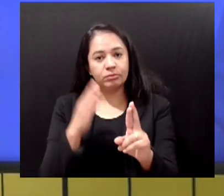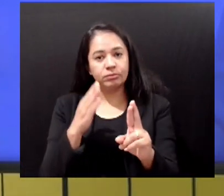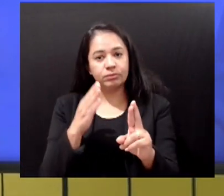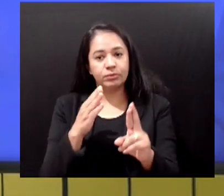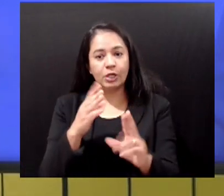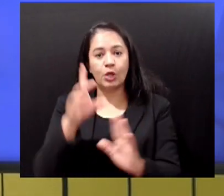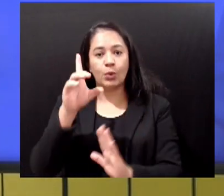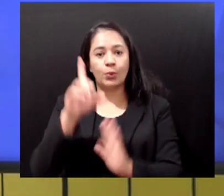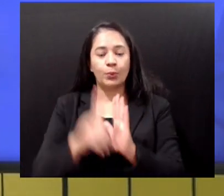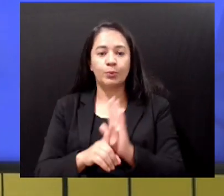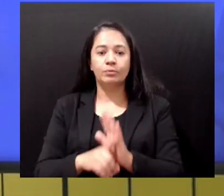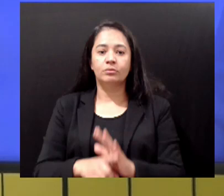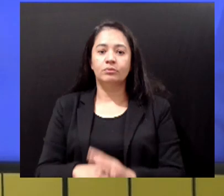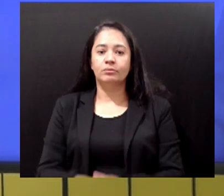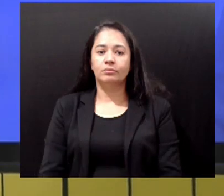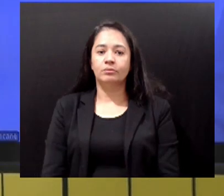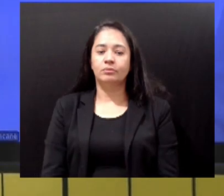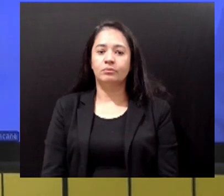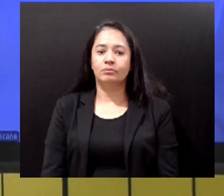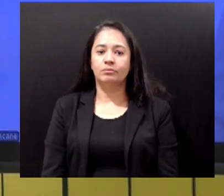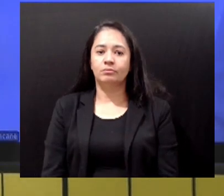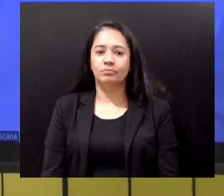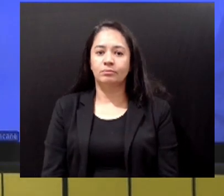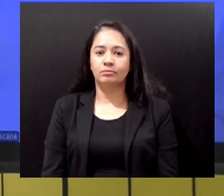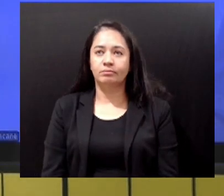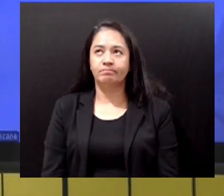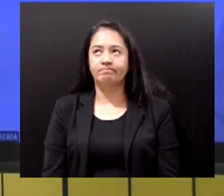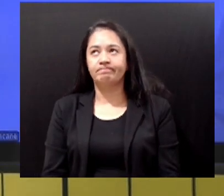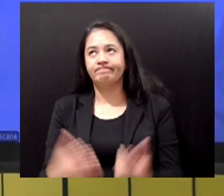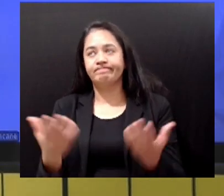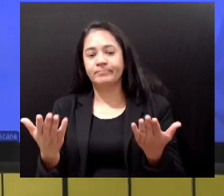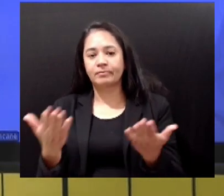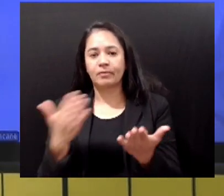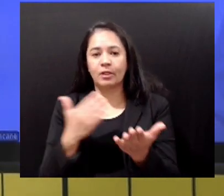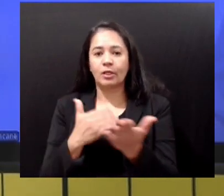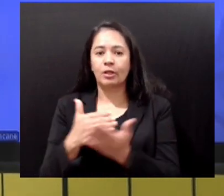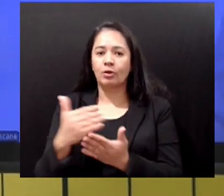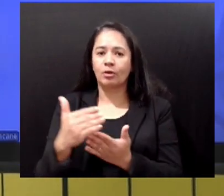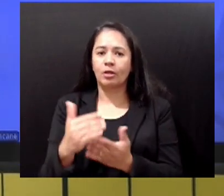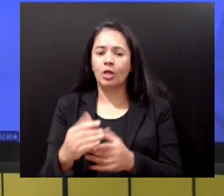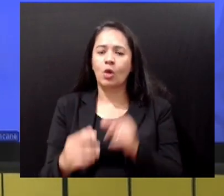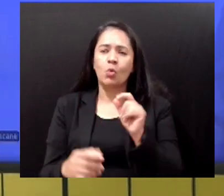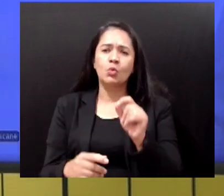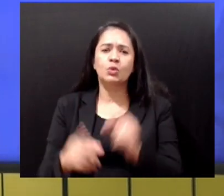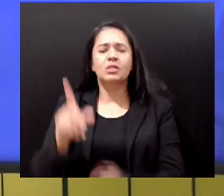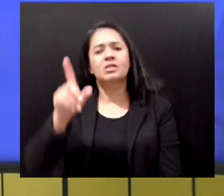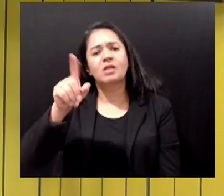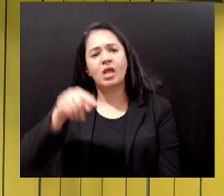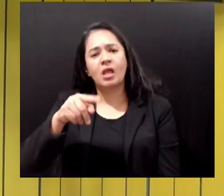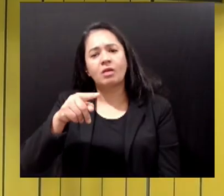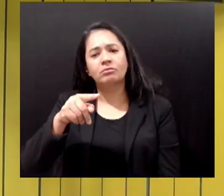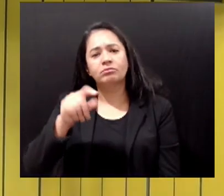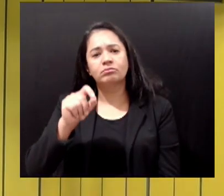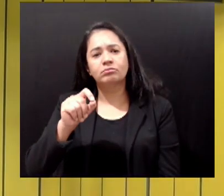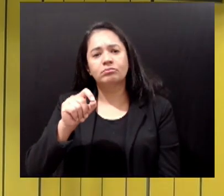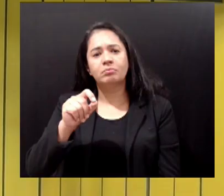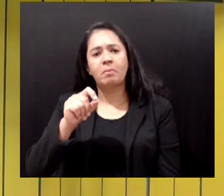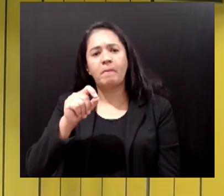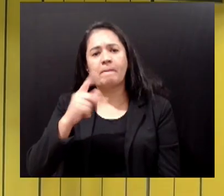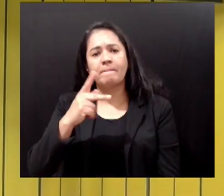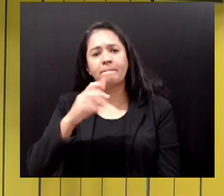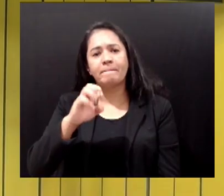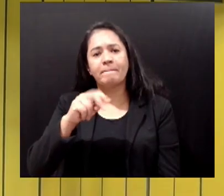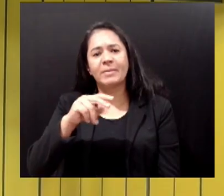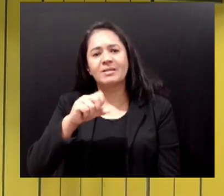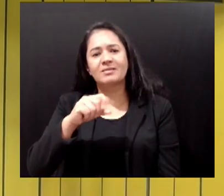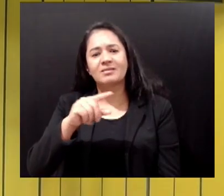direitos. Doutora, então vamos começar. O que exatamente é uma pensão